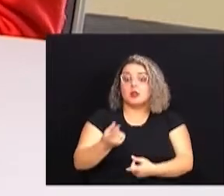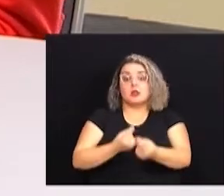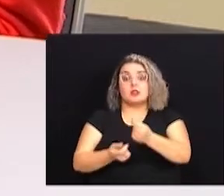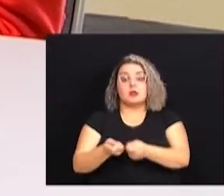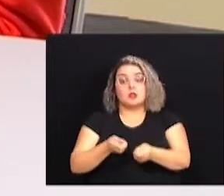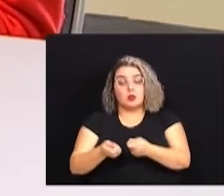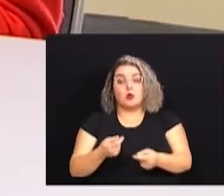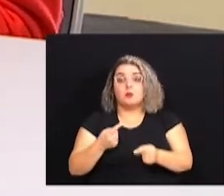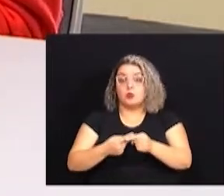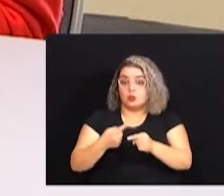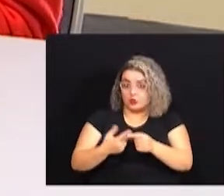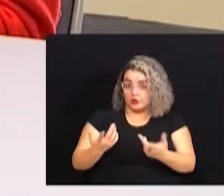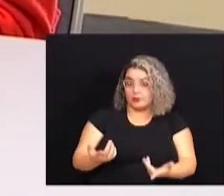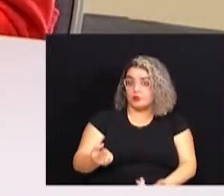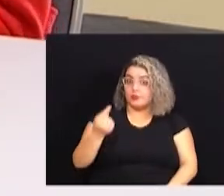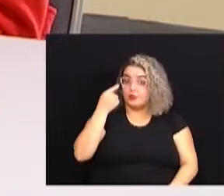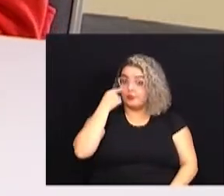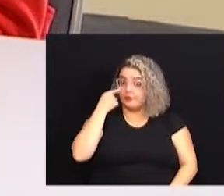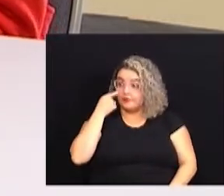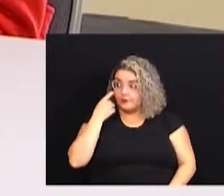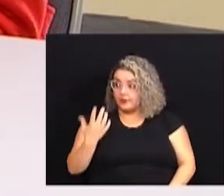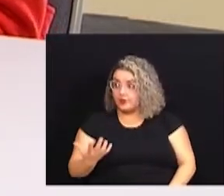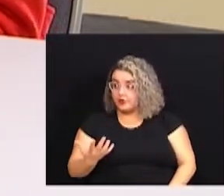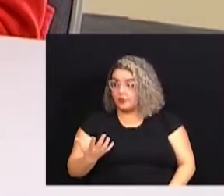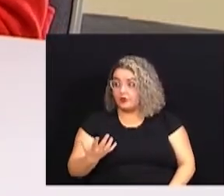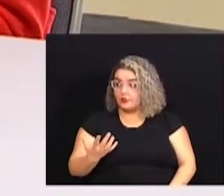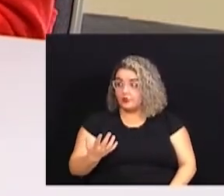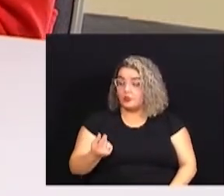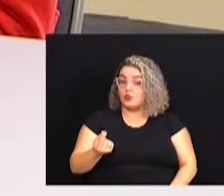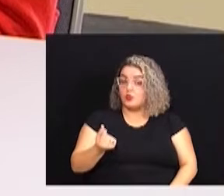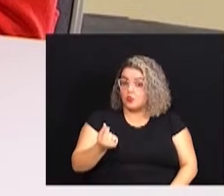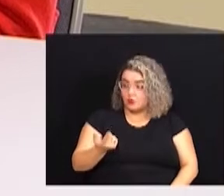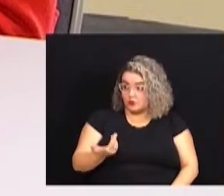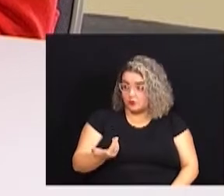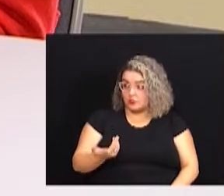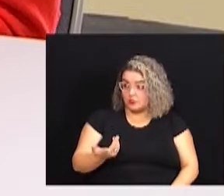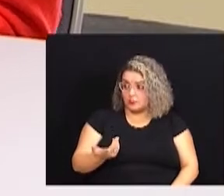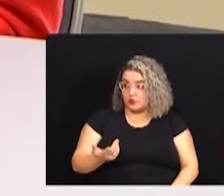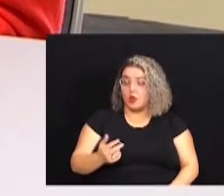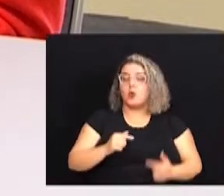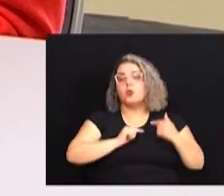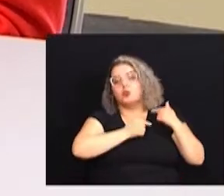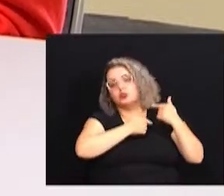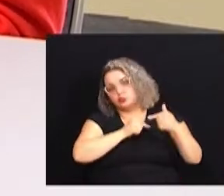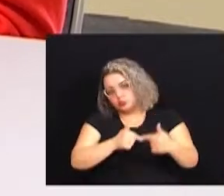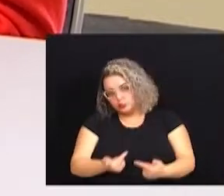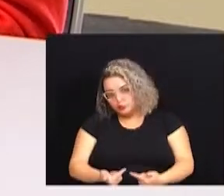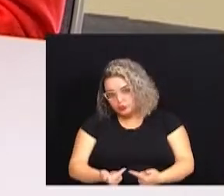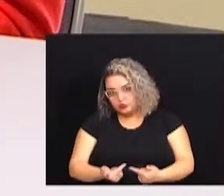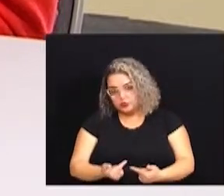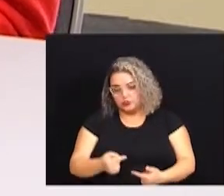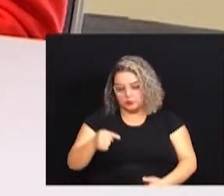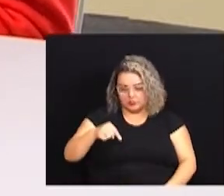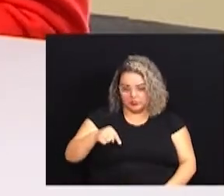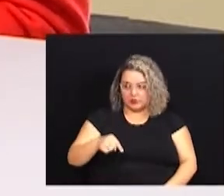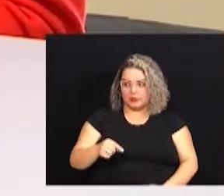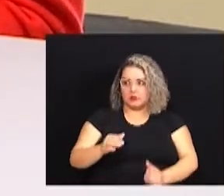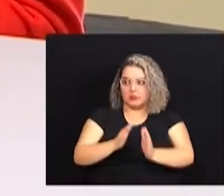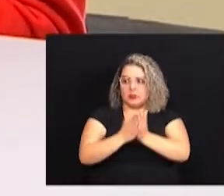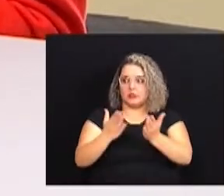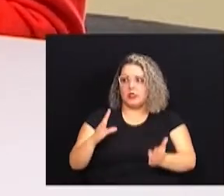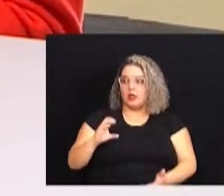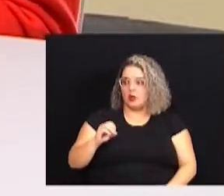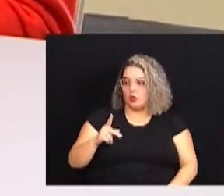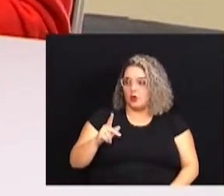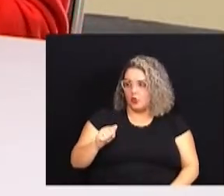na economia, porque olha só os valores que são. A versão tradicional desse álbum